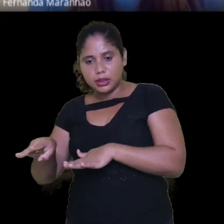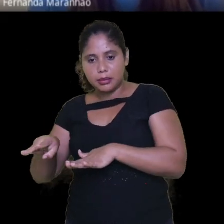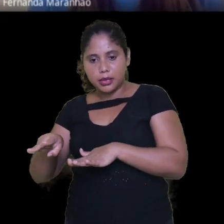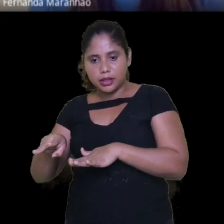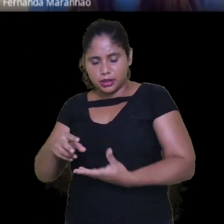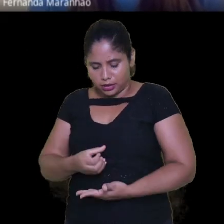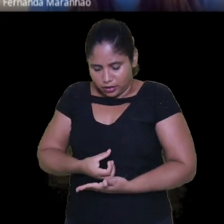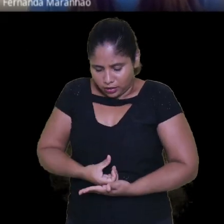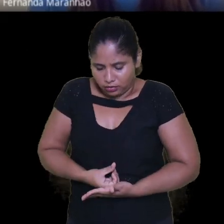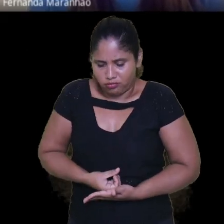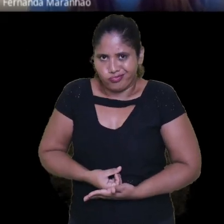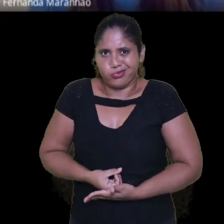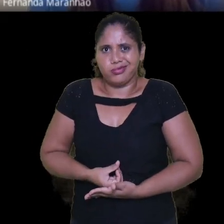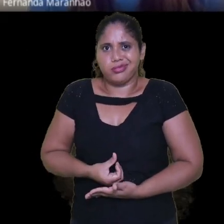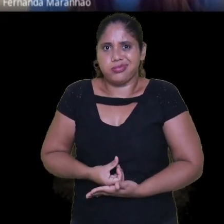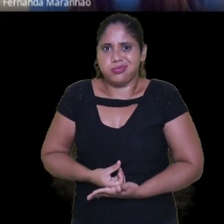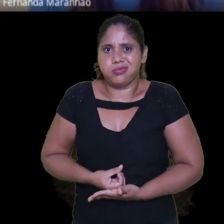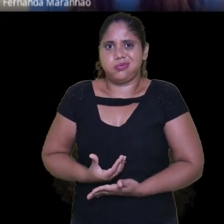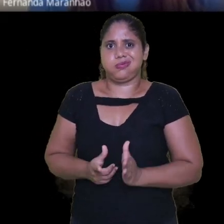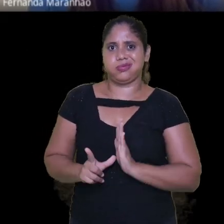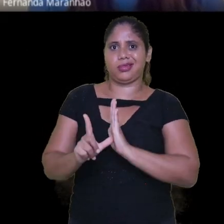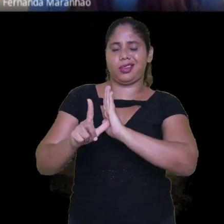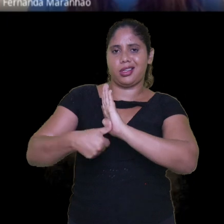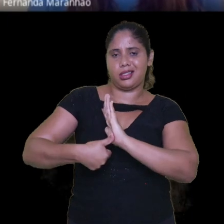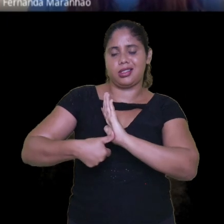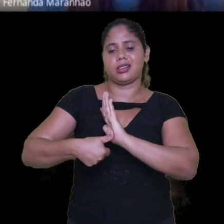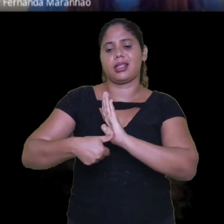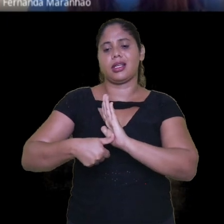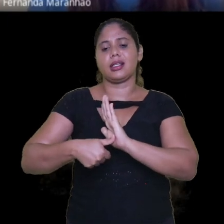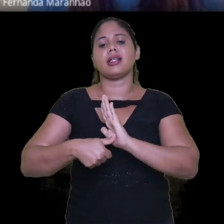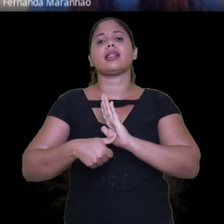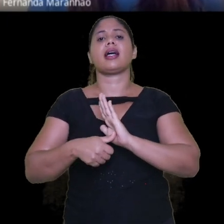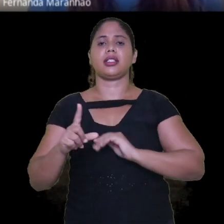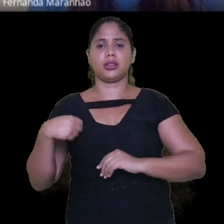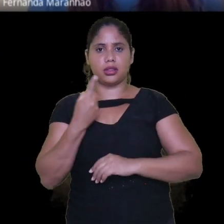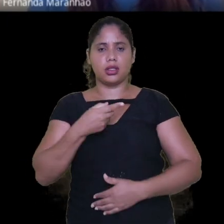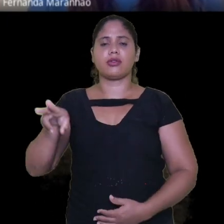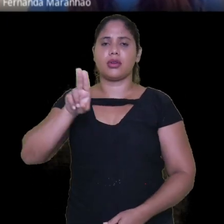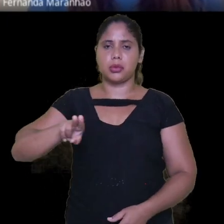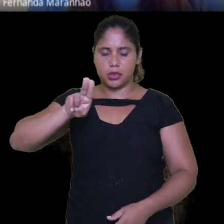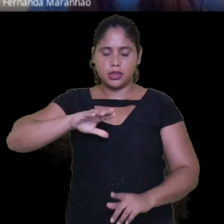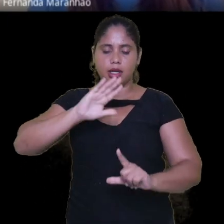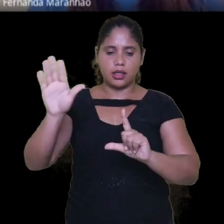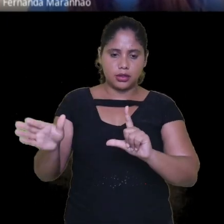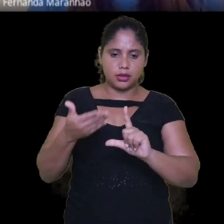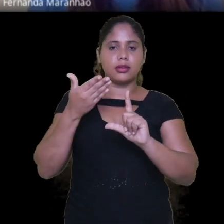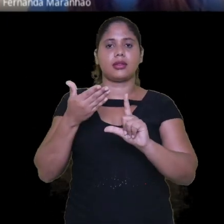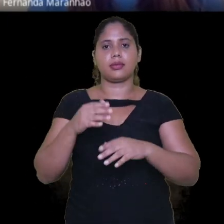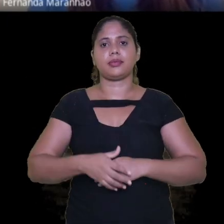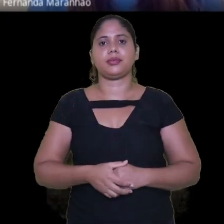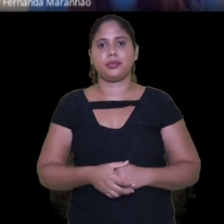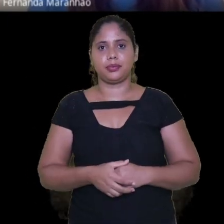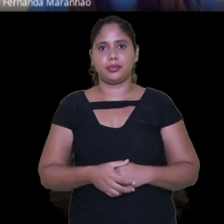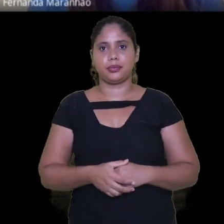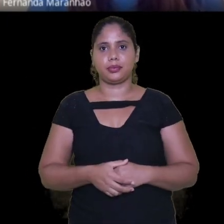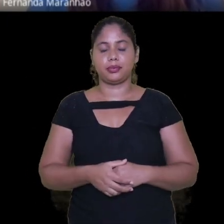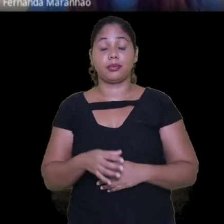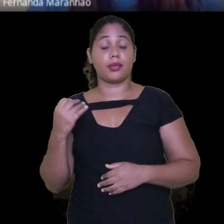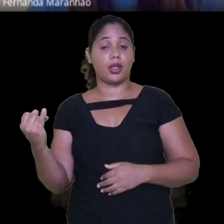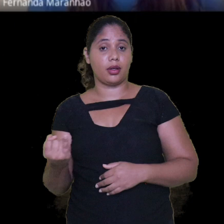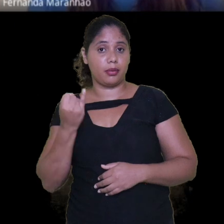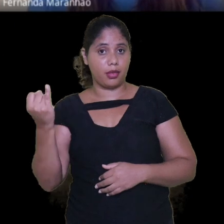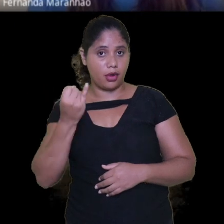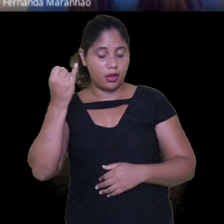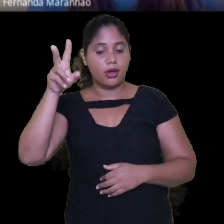exame físico com a medida da altura de fundo, usando uma fita. Então, se essa altura de fundo está abaixo do percentil 10